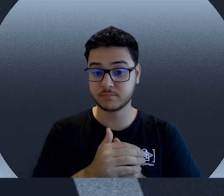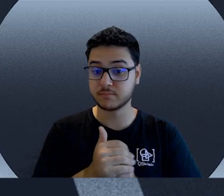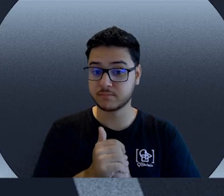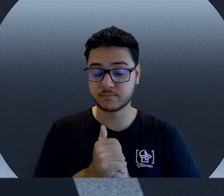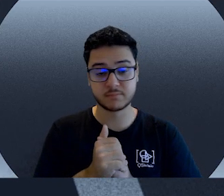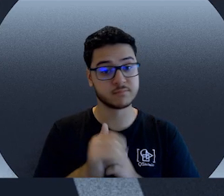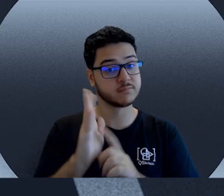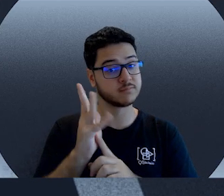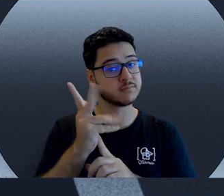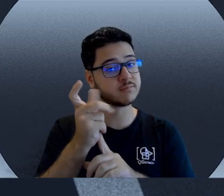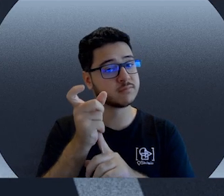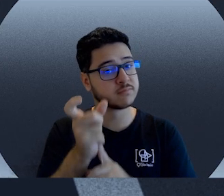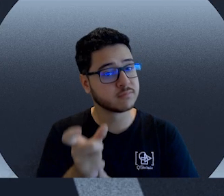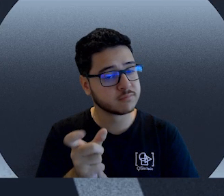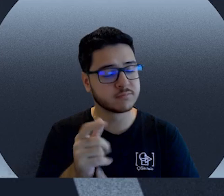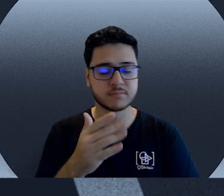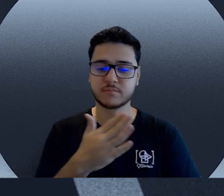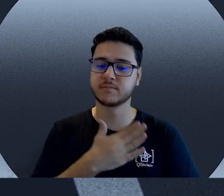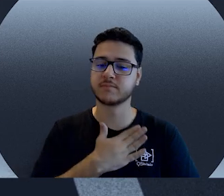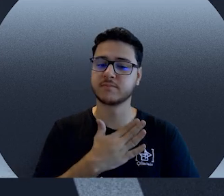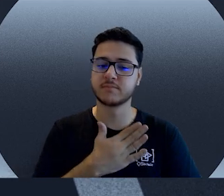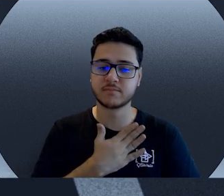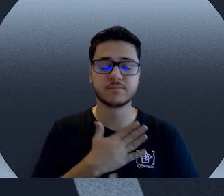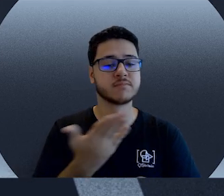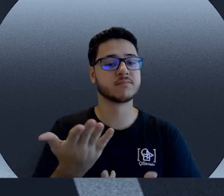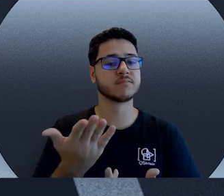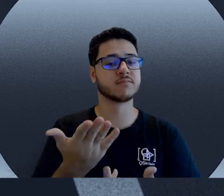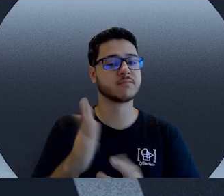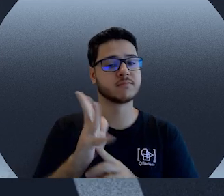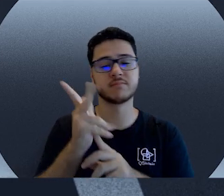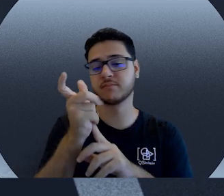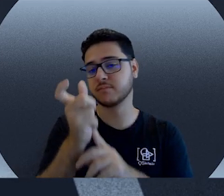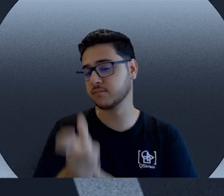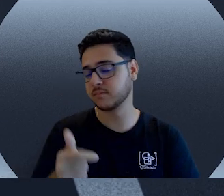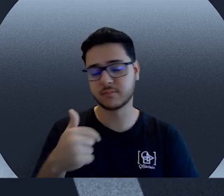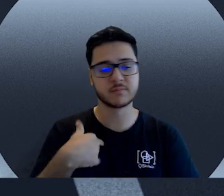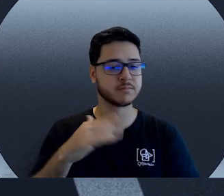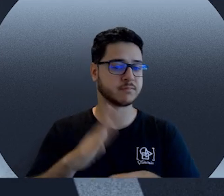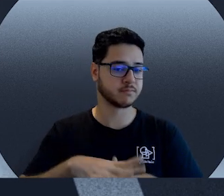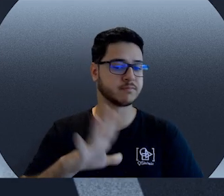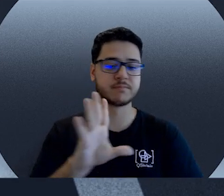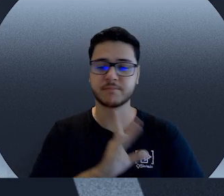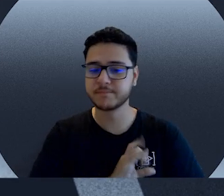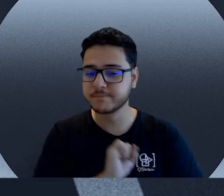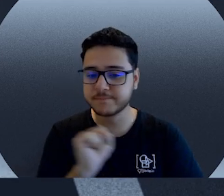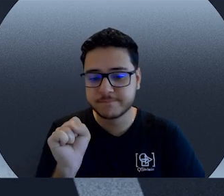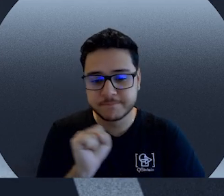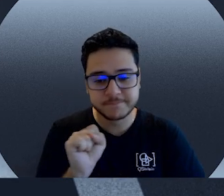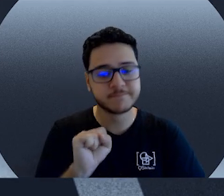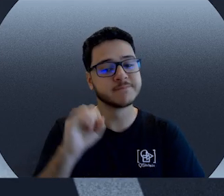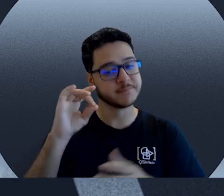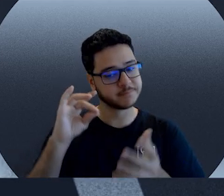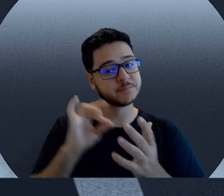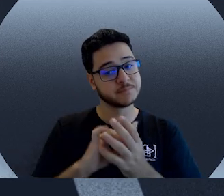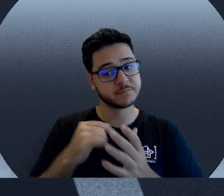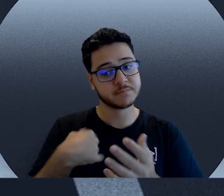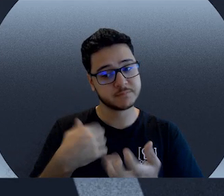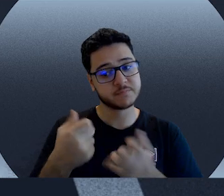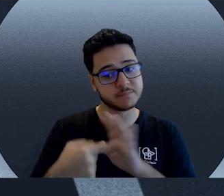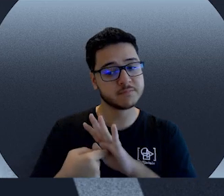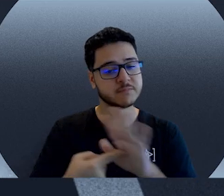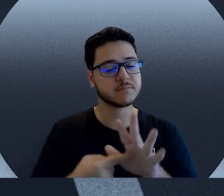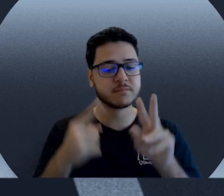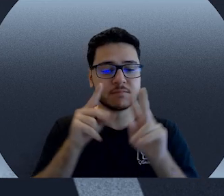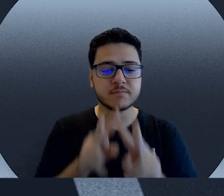Essa artista, para mim, é uma querida, assim, uma das minhas artistas preferidas, e quis trazer para que a gente